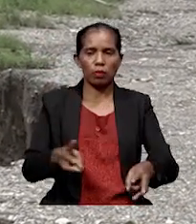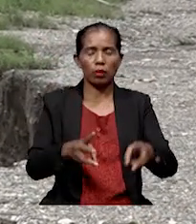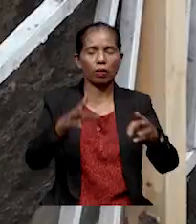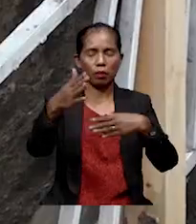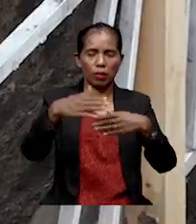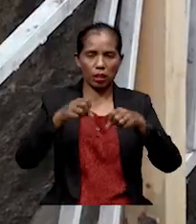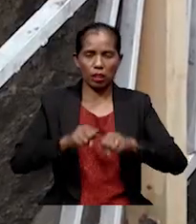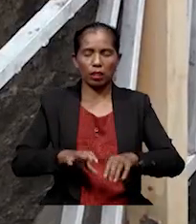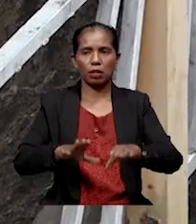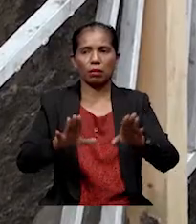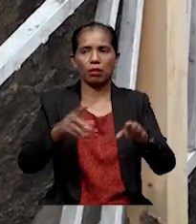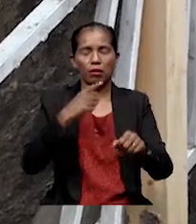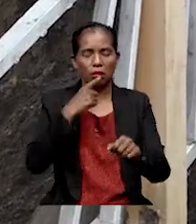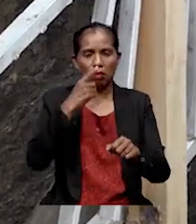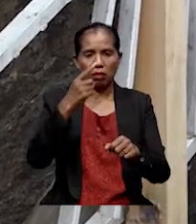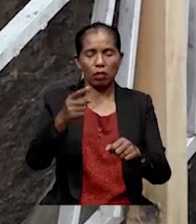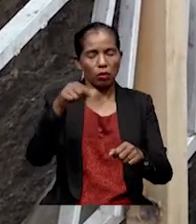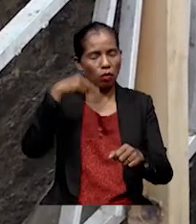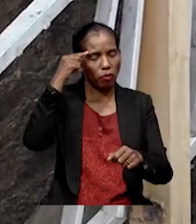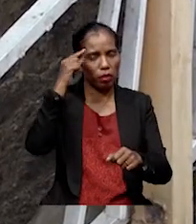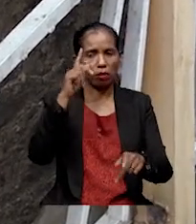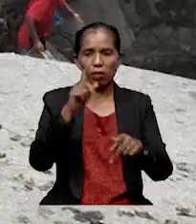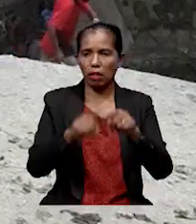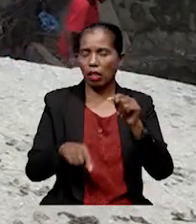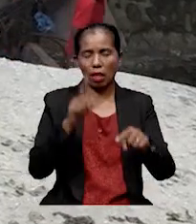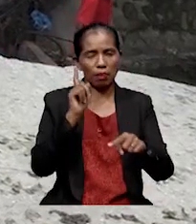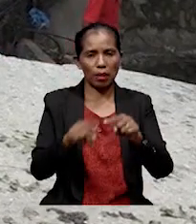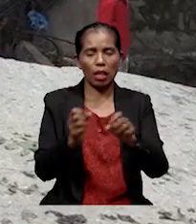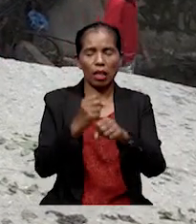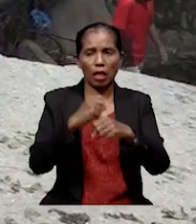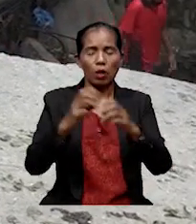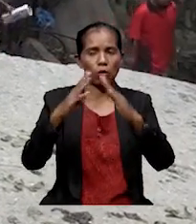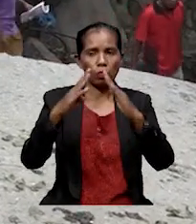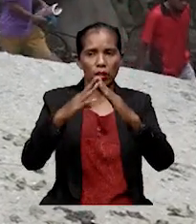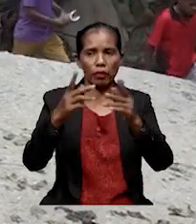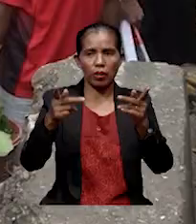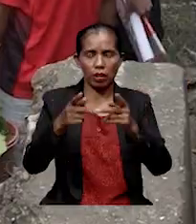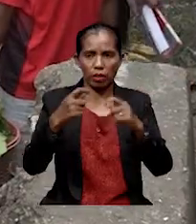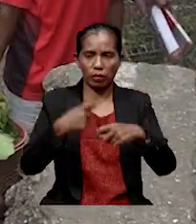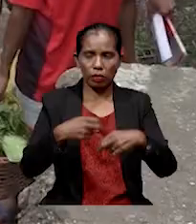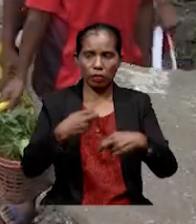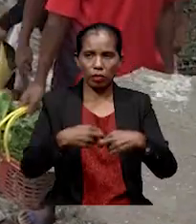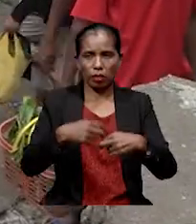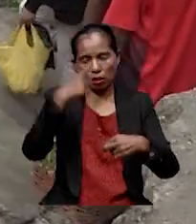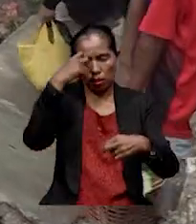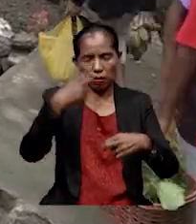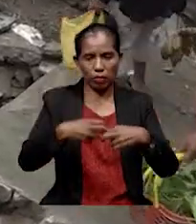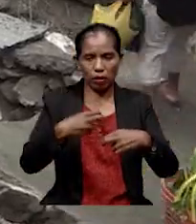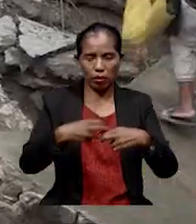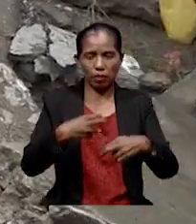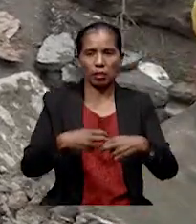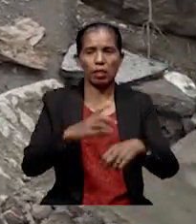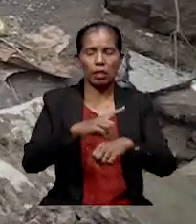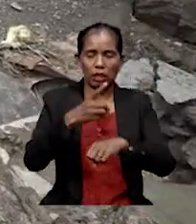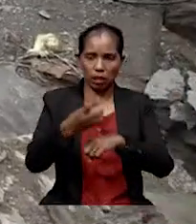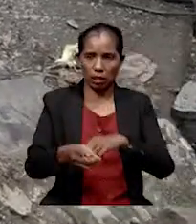ibung. Ismael Babo explica, governo bandu atu hari uma iha fatin sirane, tambah risco pada desastre naturais. Tambah Ismael Babo